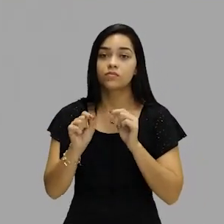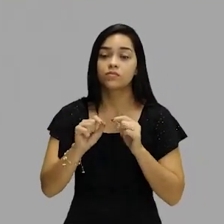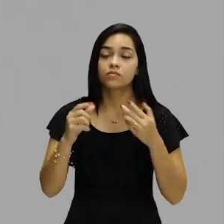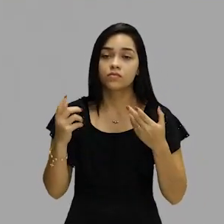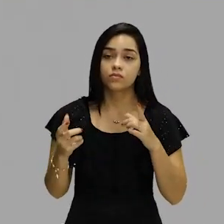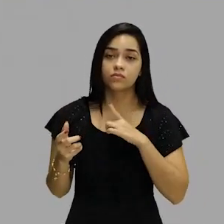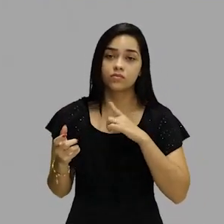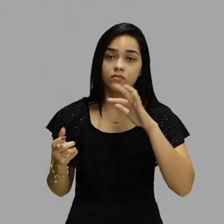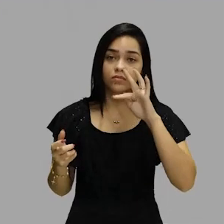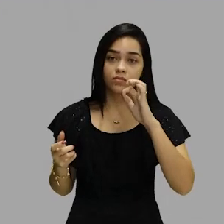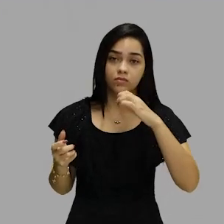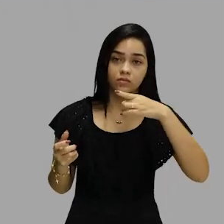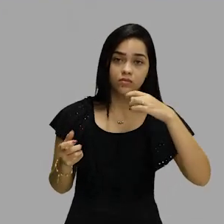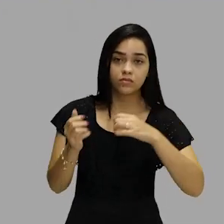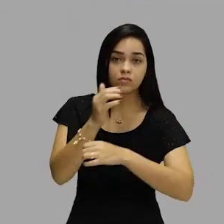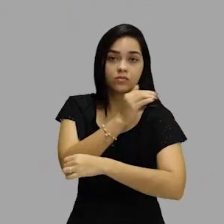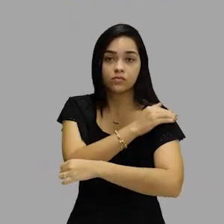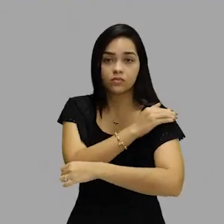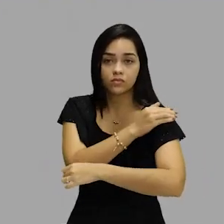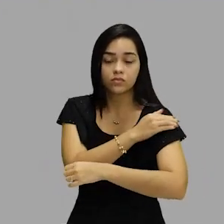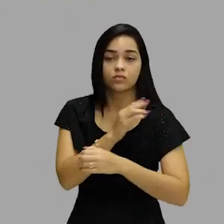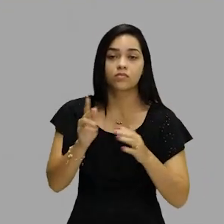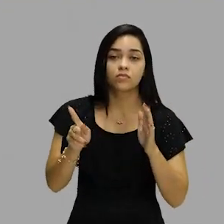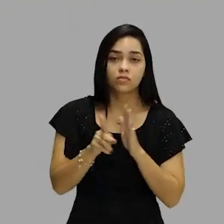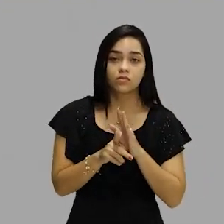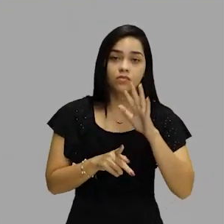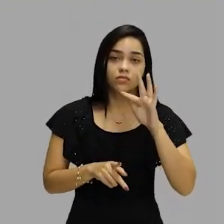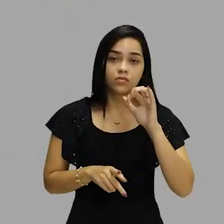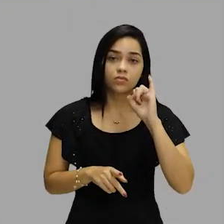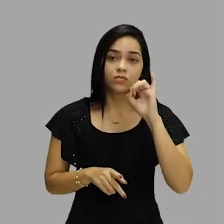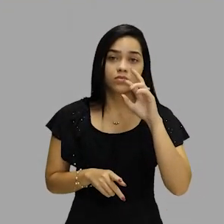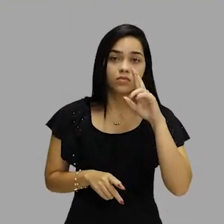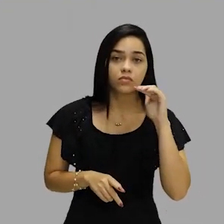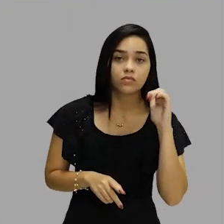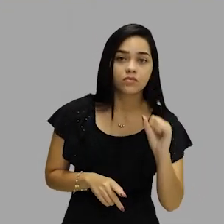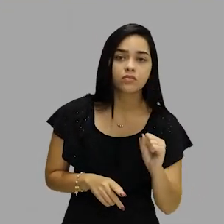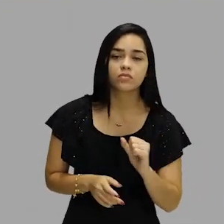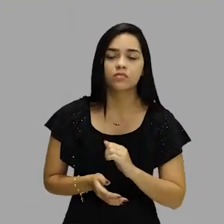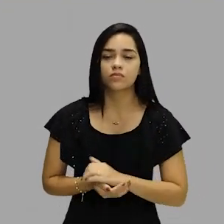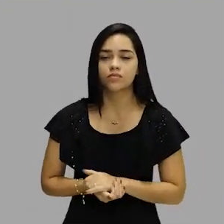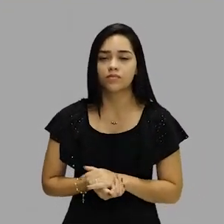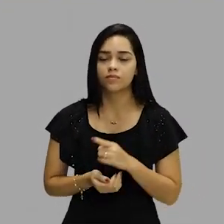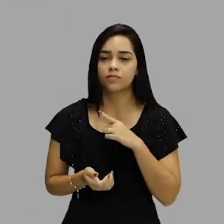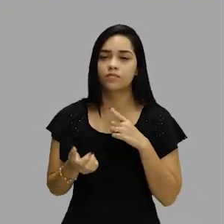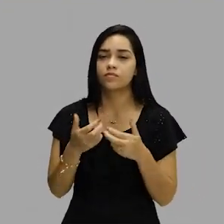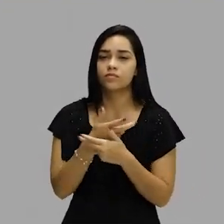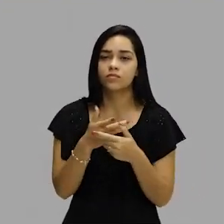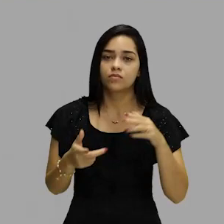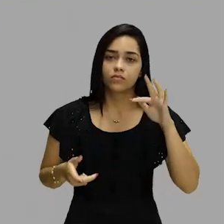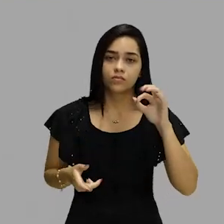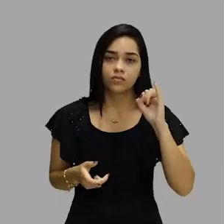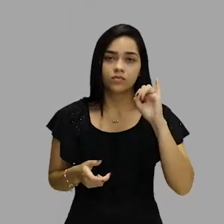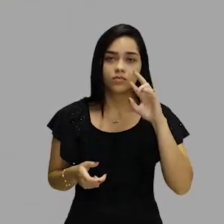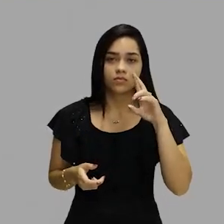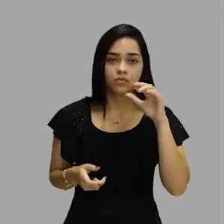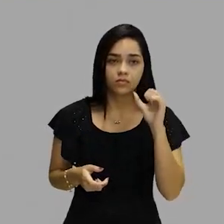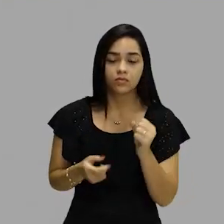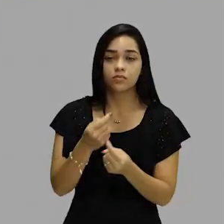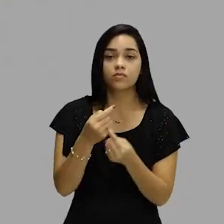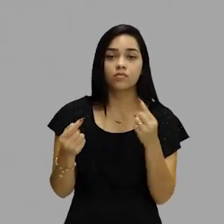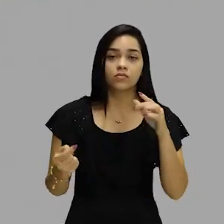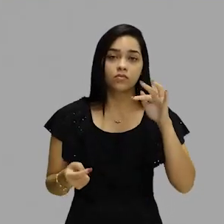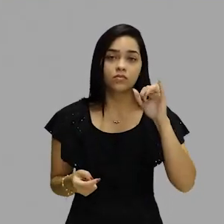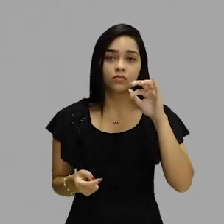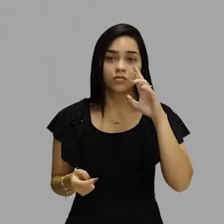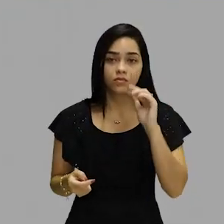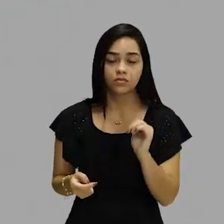feixe muscular, que é o feixe das fibras, né? Um feixe muscular tem várias fibras. Cada